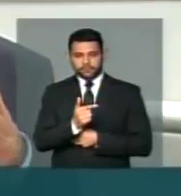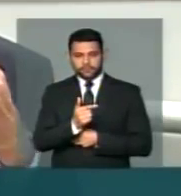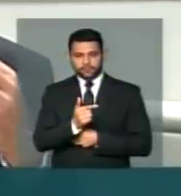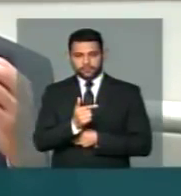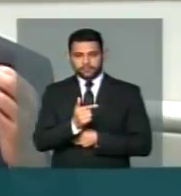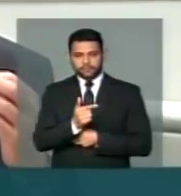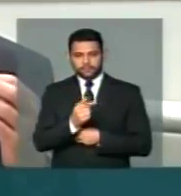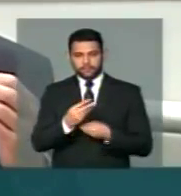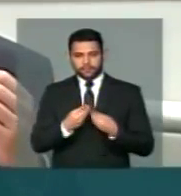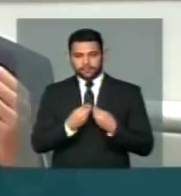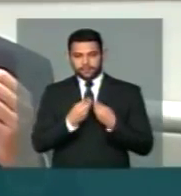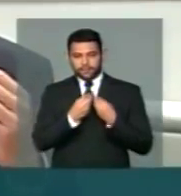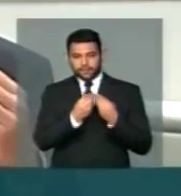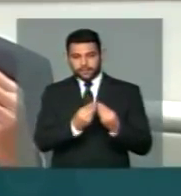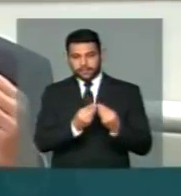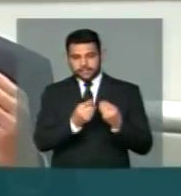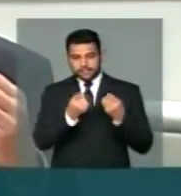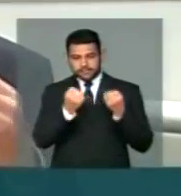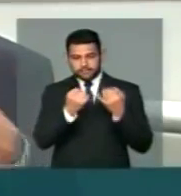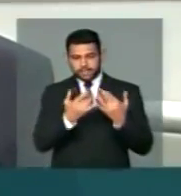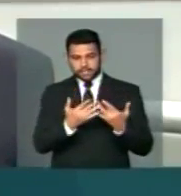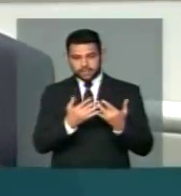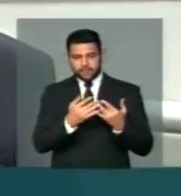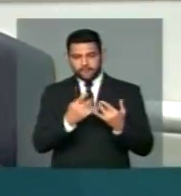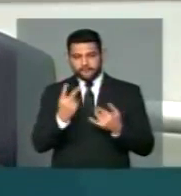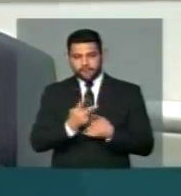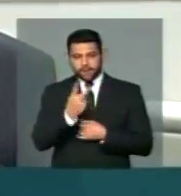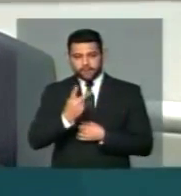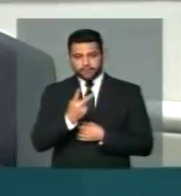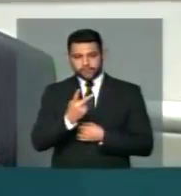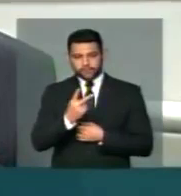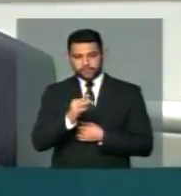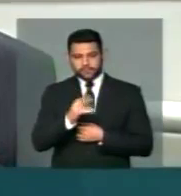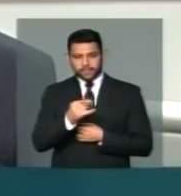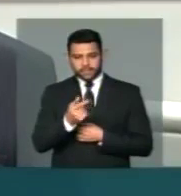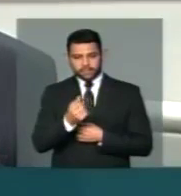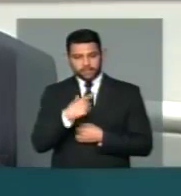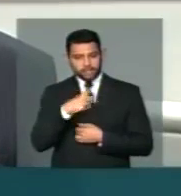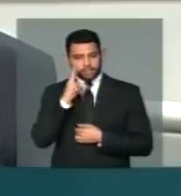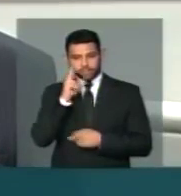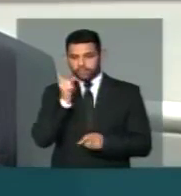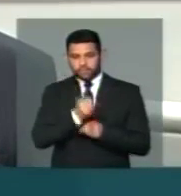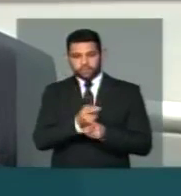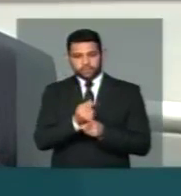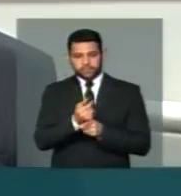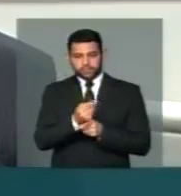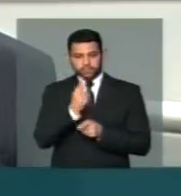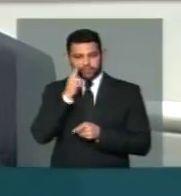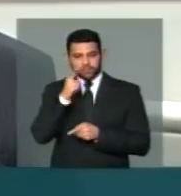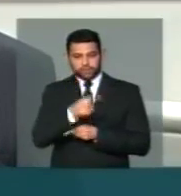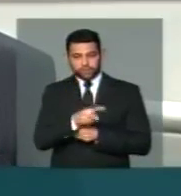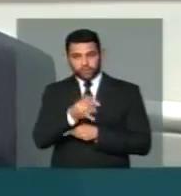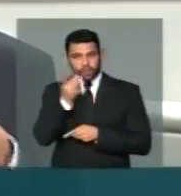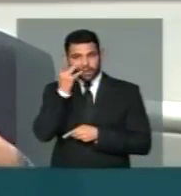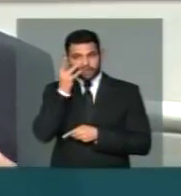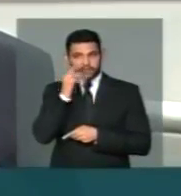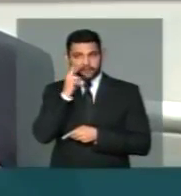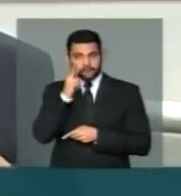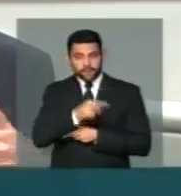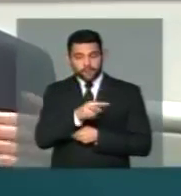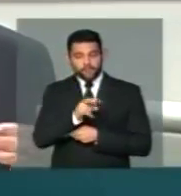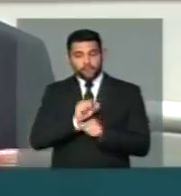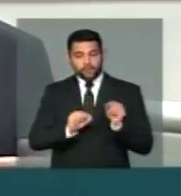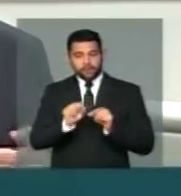ele atribuiria essa expressão ajuste de preço, porque isso a gente não presenciou. O que a gente presenciou foi